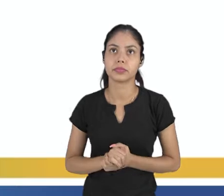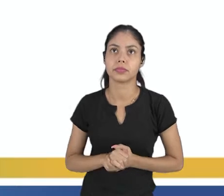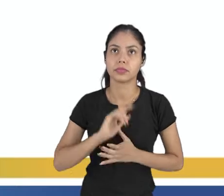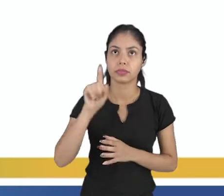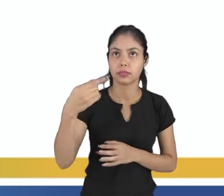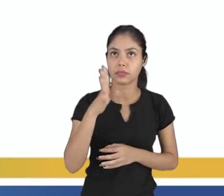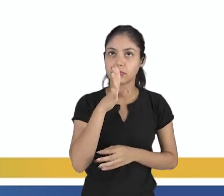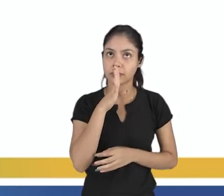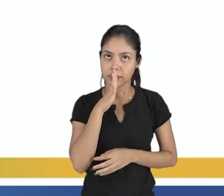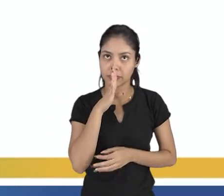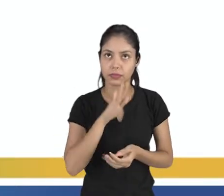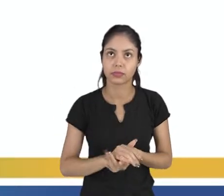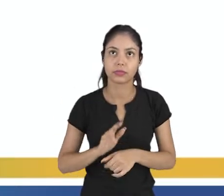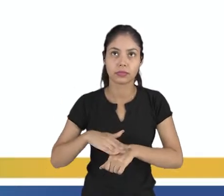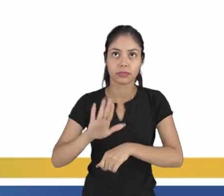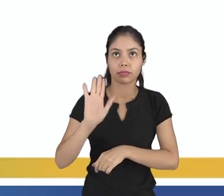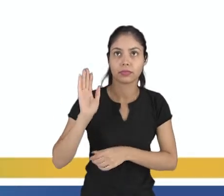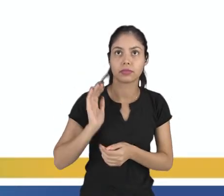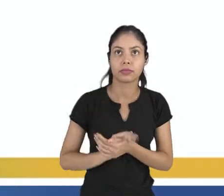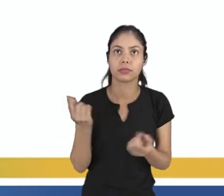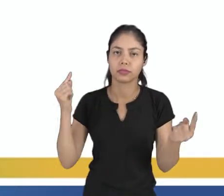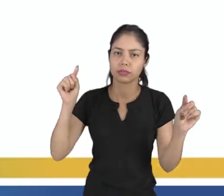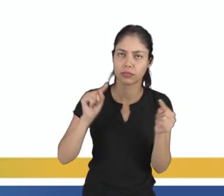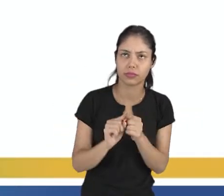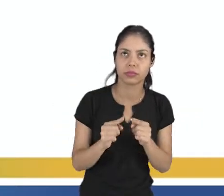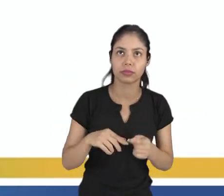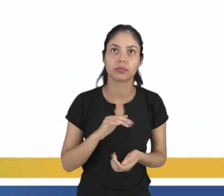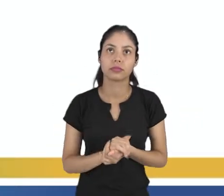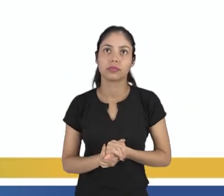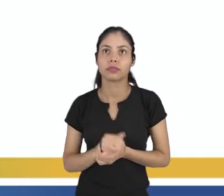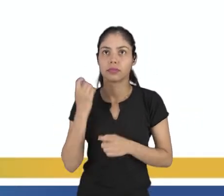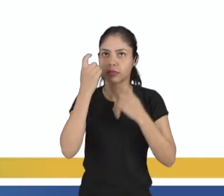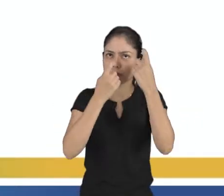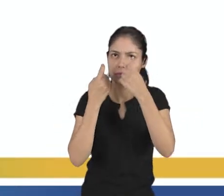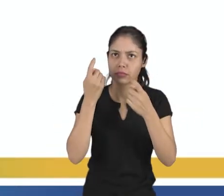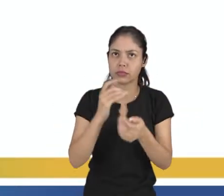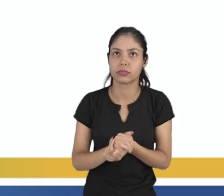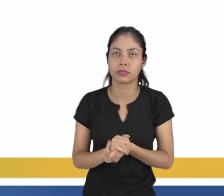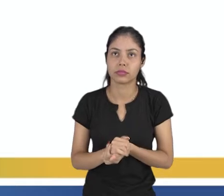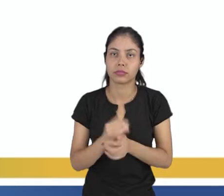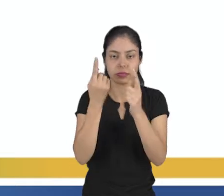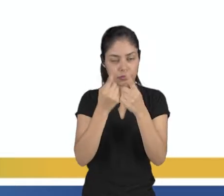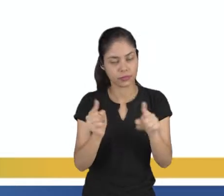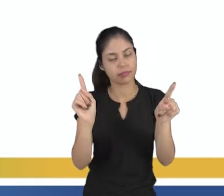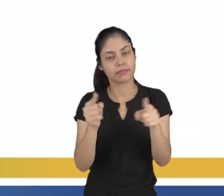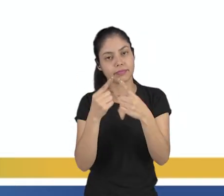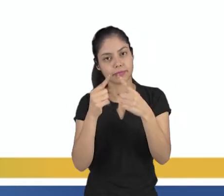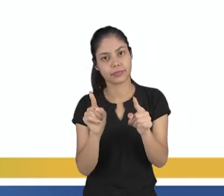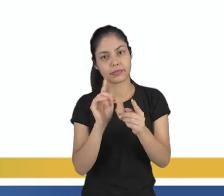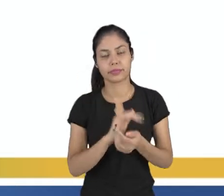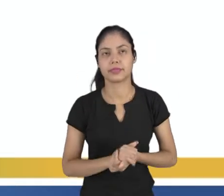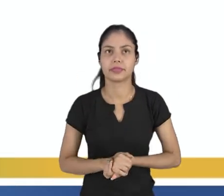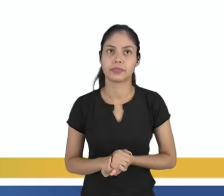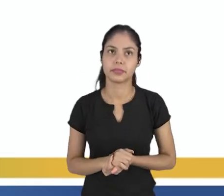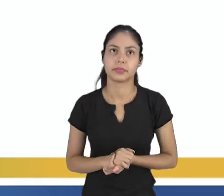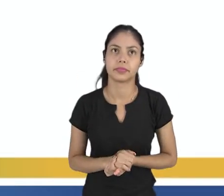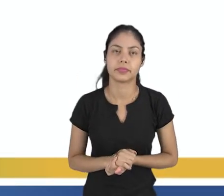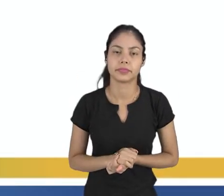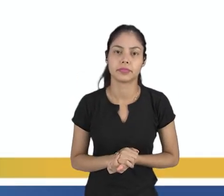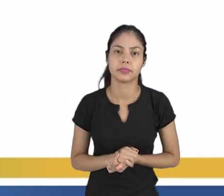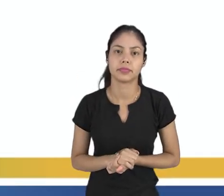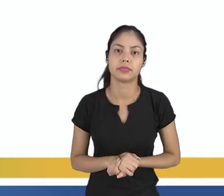seguinte: depois do silêncio, o que mais se aproxima de expressar o inexprimível é a música.